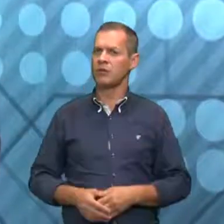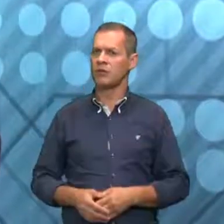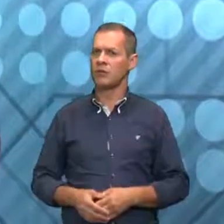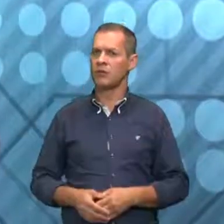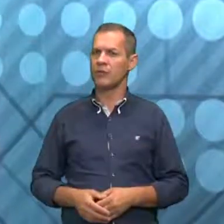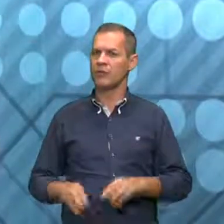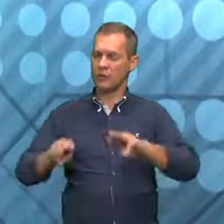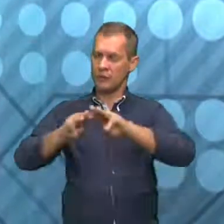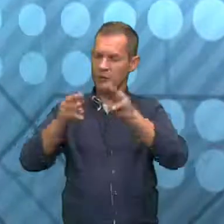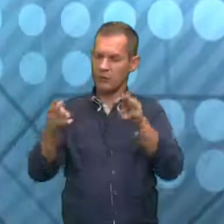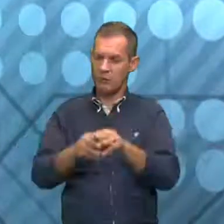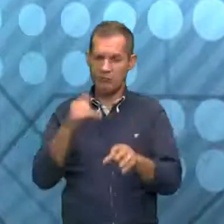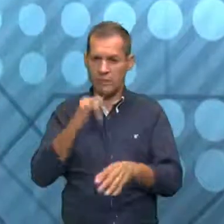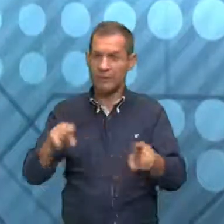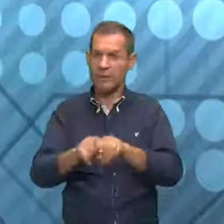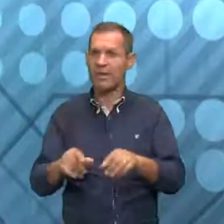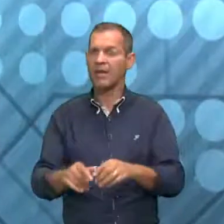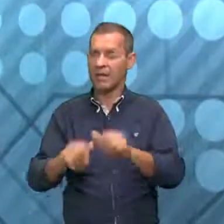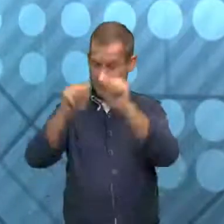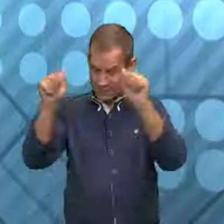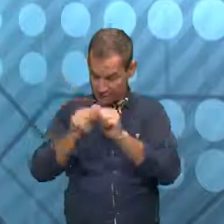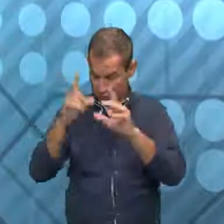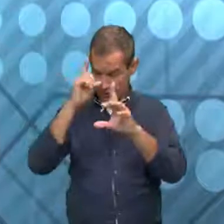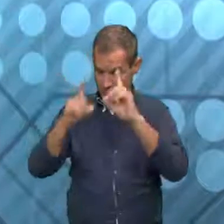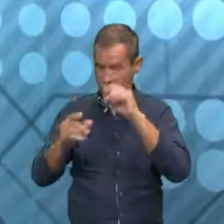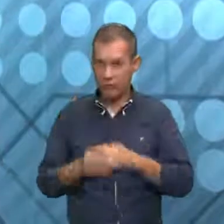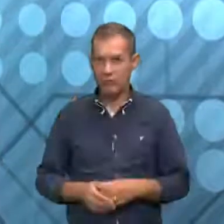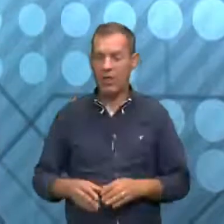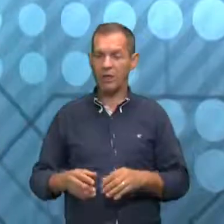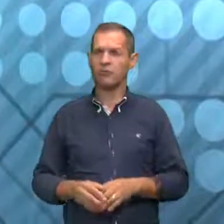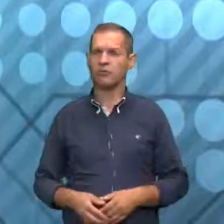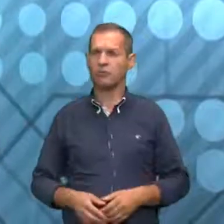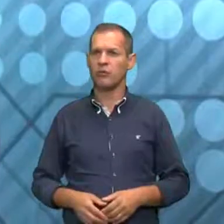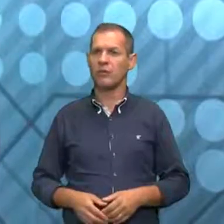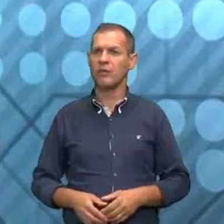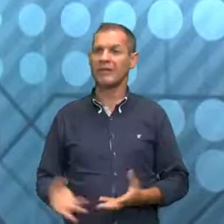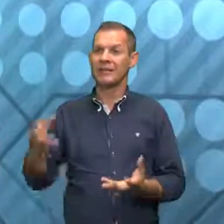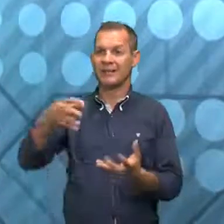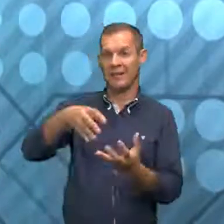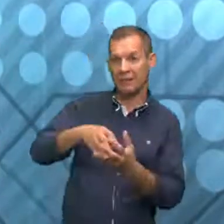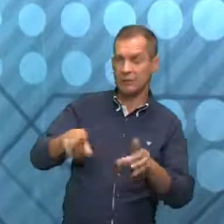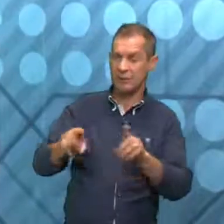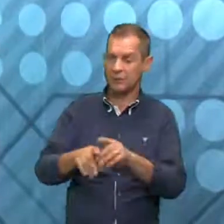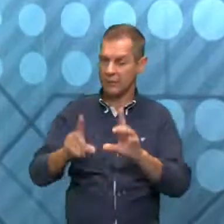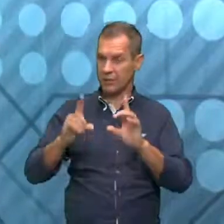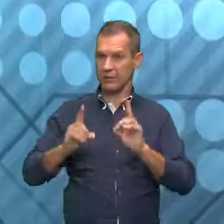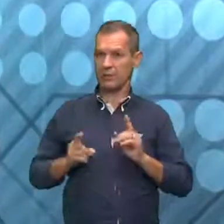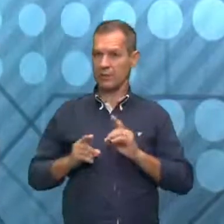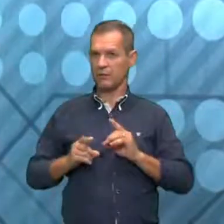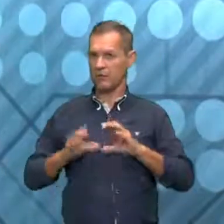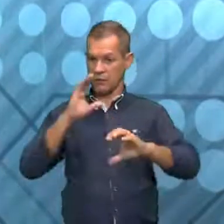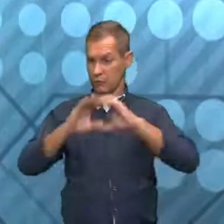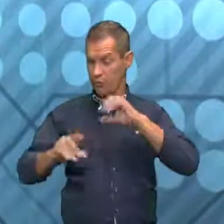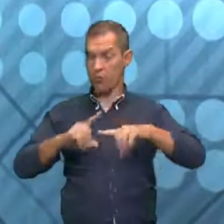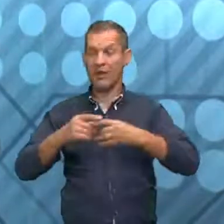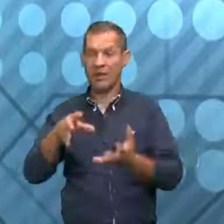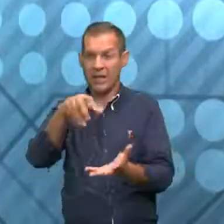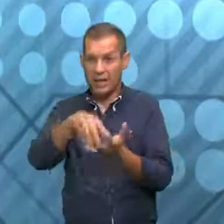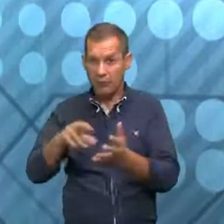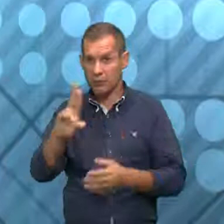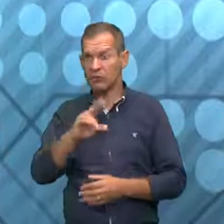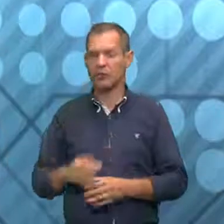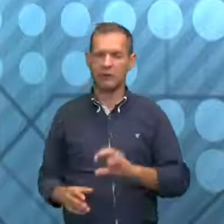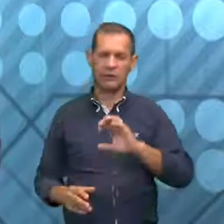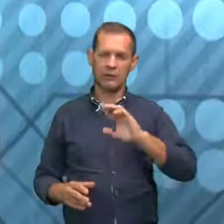eletromagnética, a blindagem das imagens, dos dados gráficos e também a blindagem da comunicação, utilizando a criptografia de